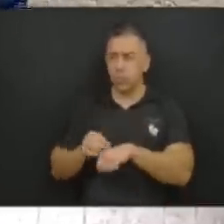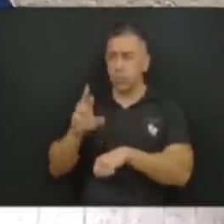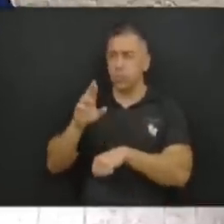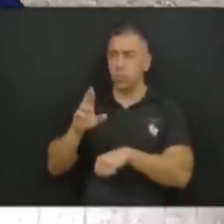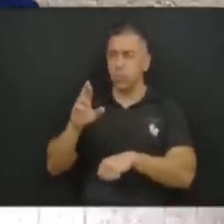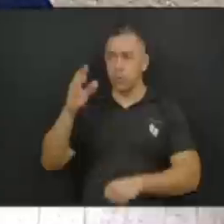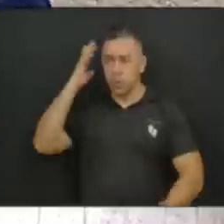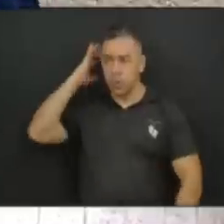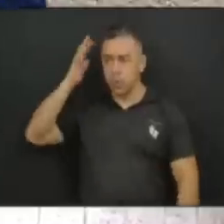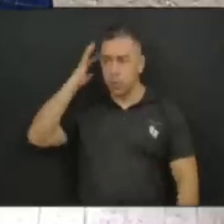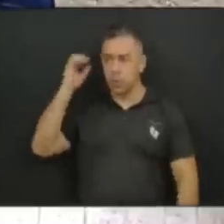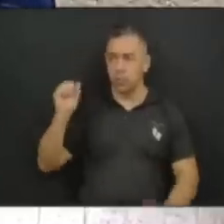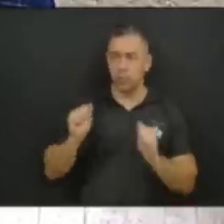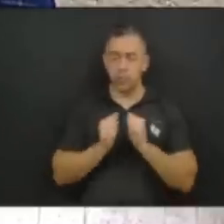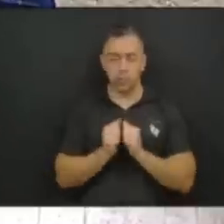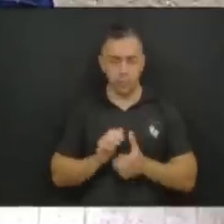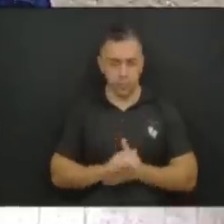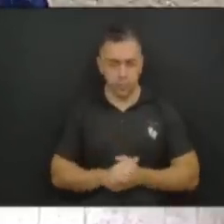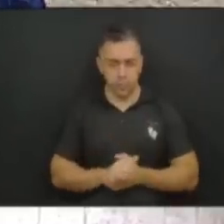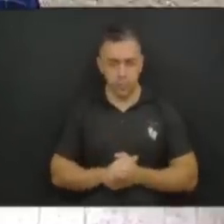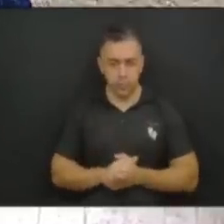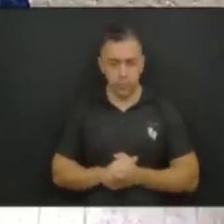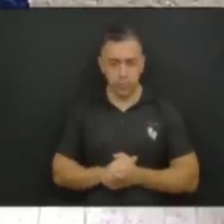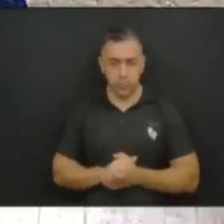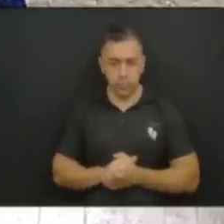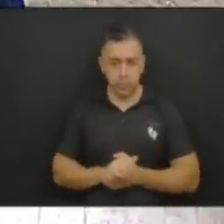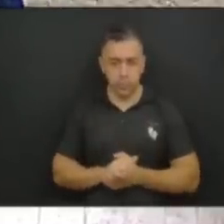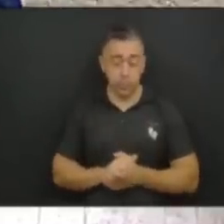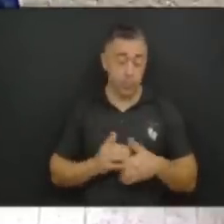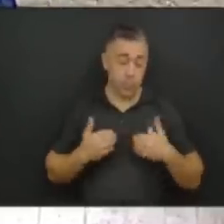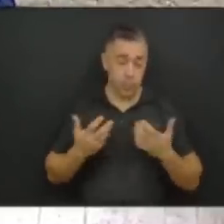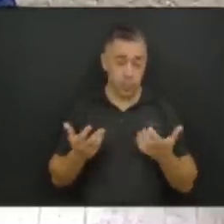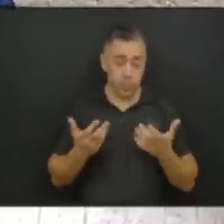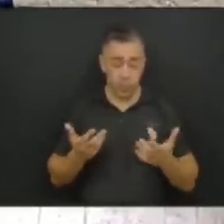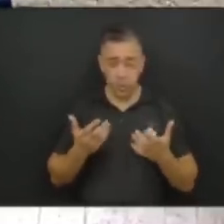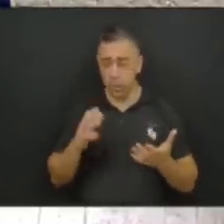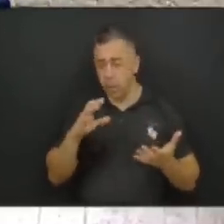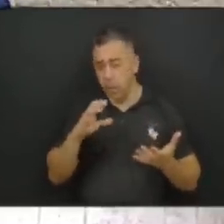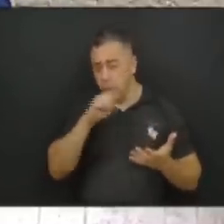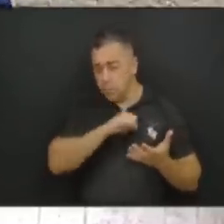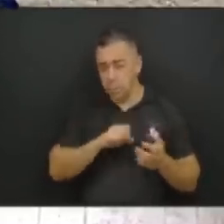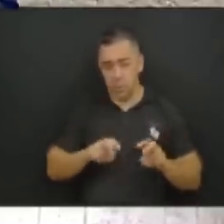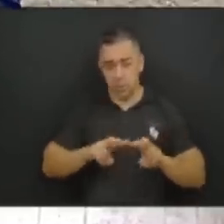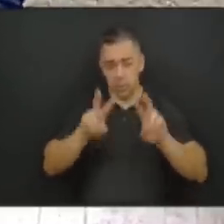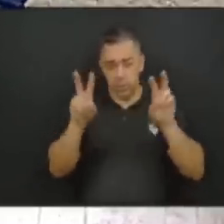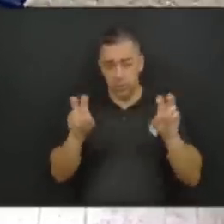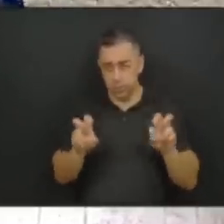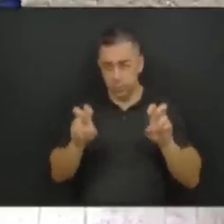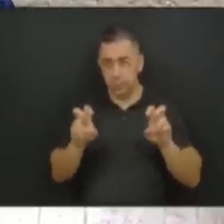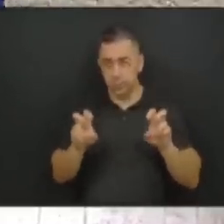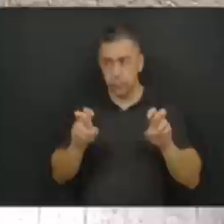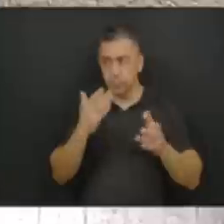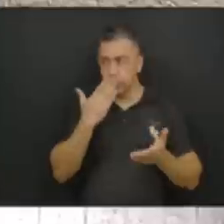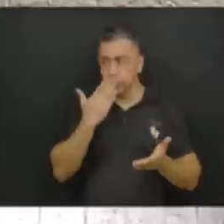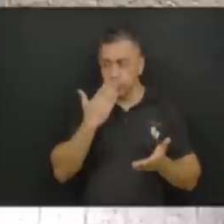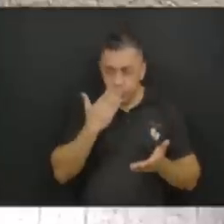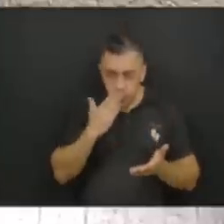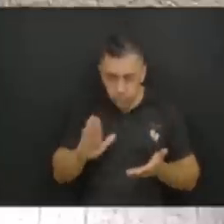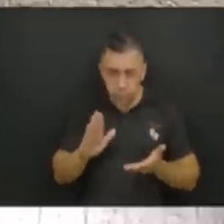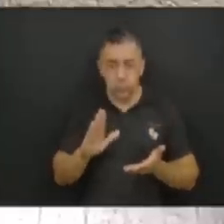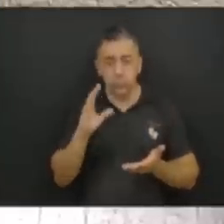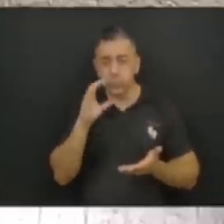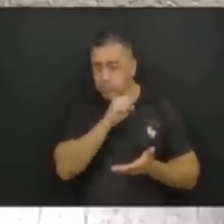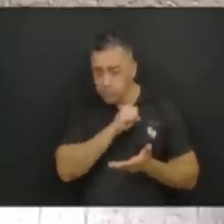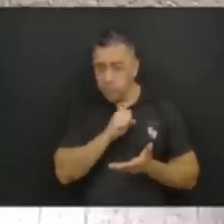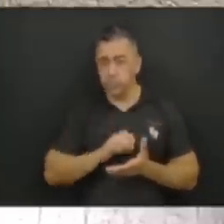Veneri o dito isso é o quero entrar agora no Zap do assunto do permitido pelo